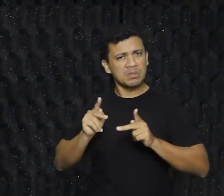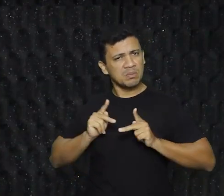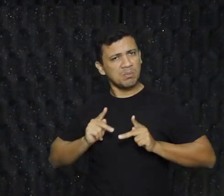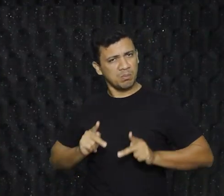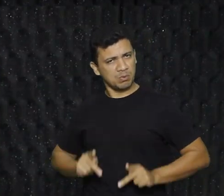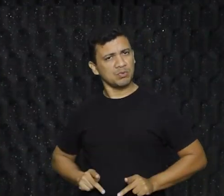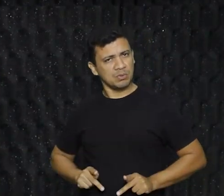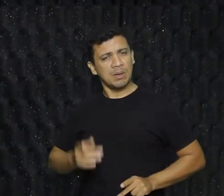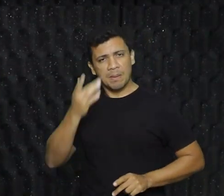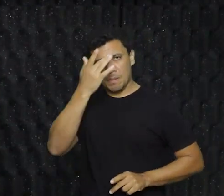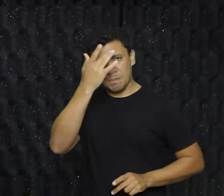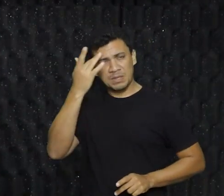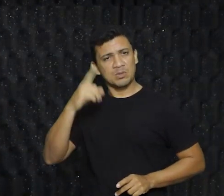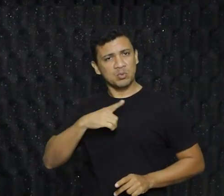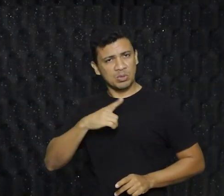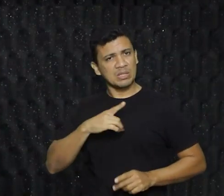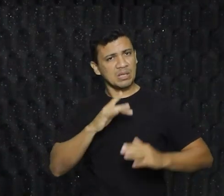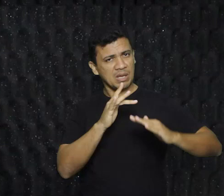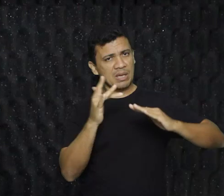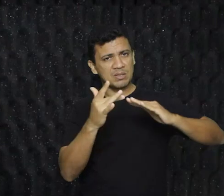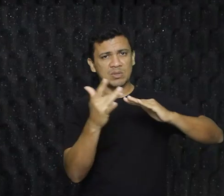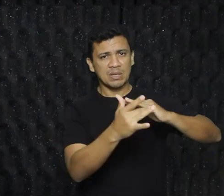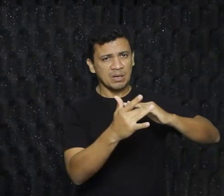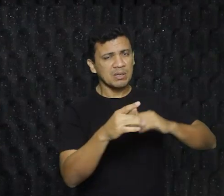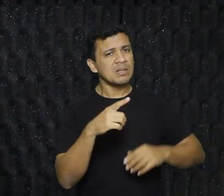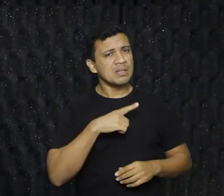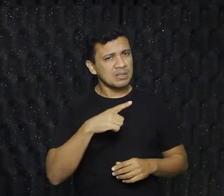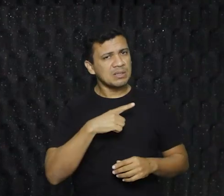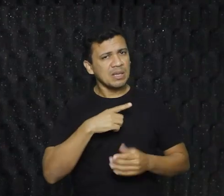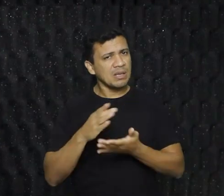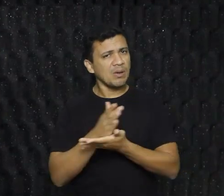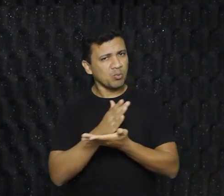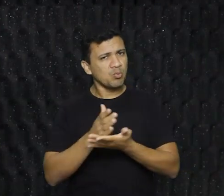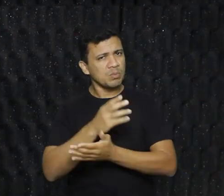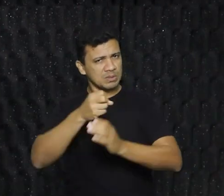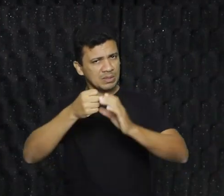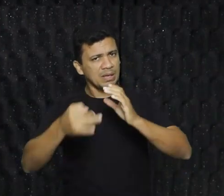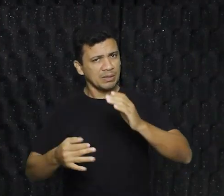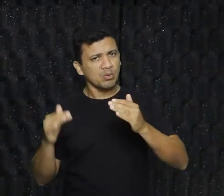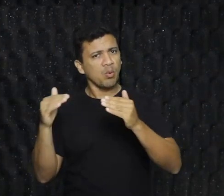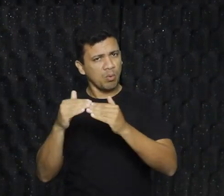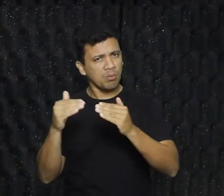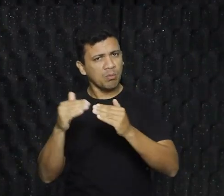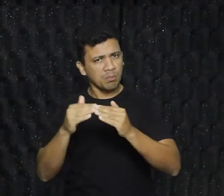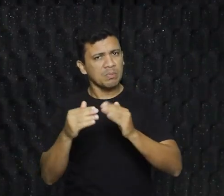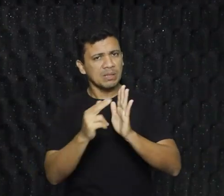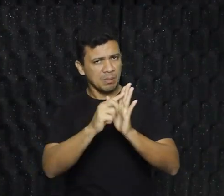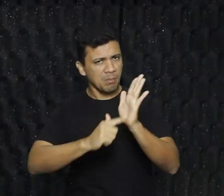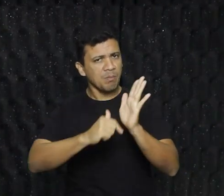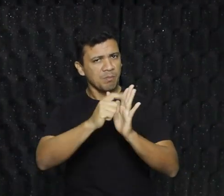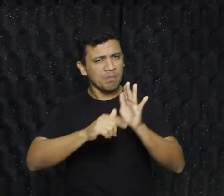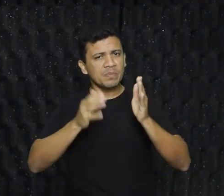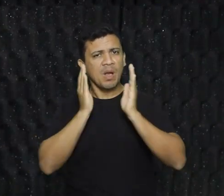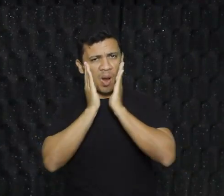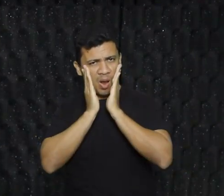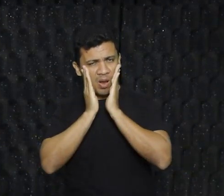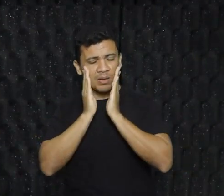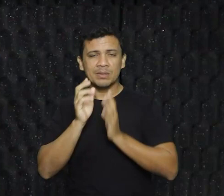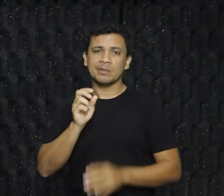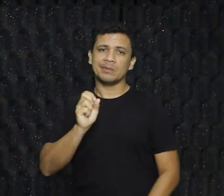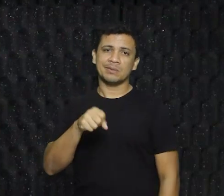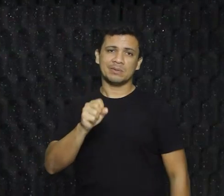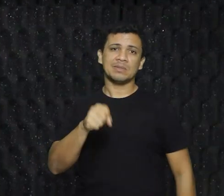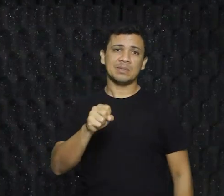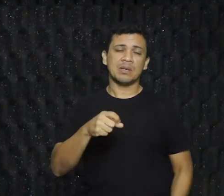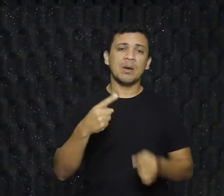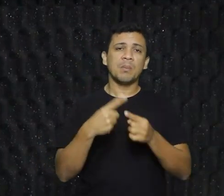algumas pessoas têm, inclusive em redes sociais, têm um aspecto expressionista? Provavelmente sim, até porque o expressionismo vai gerar uma onda